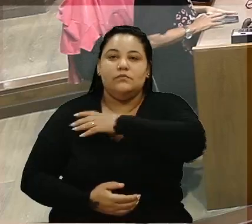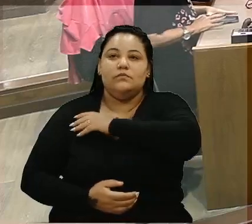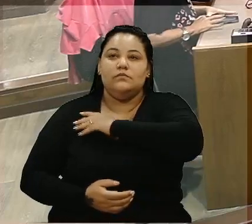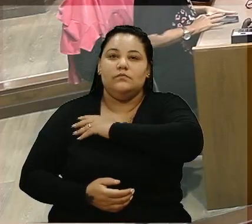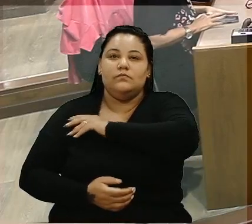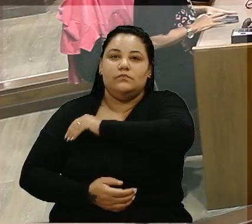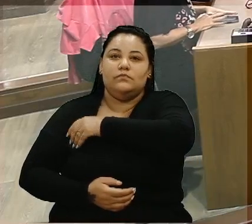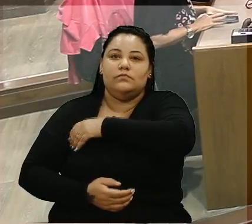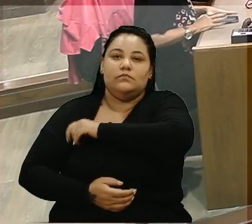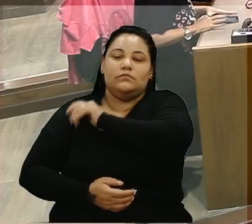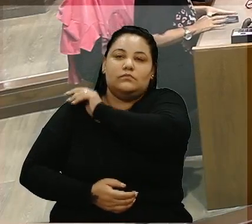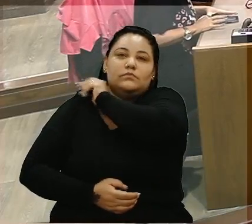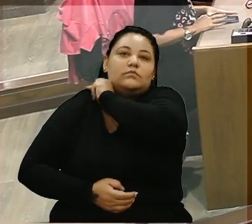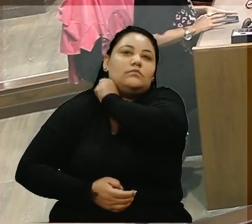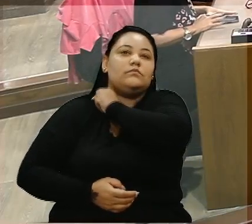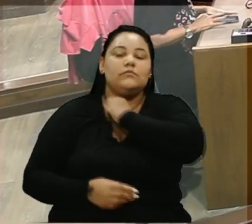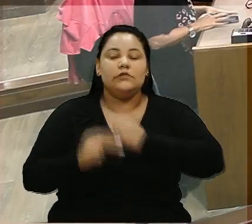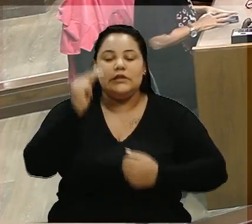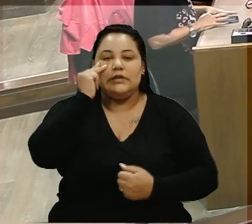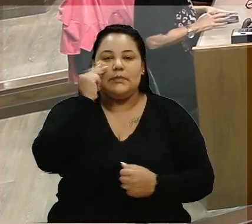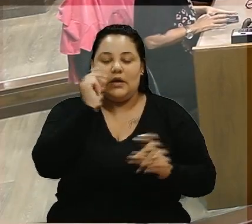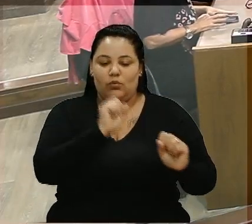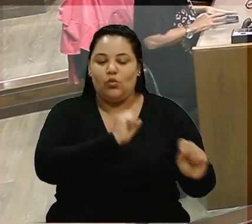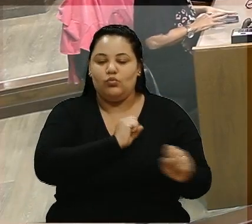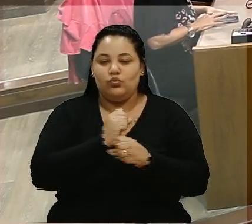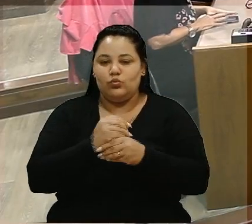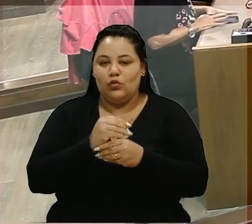parte, vereador Libardi, pode ir.